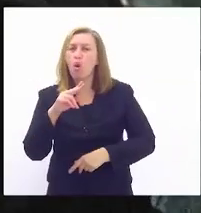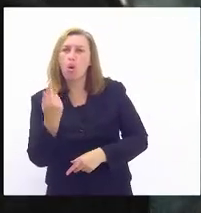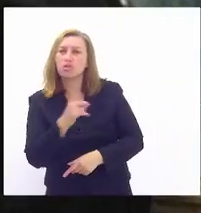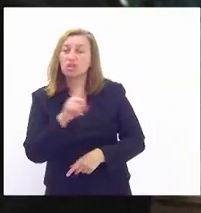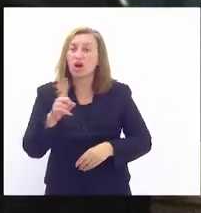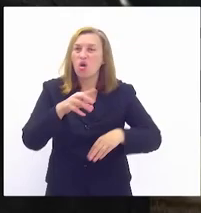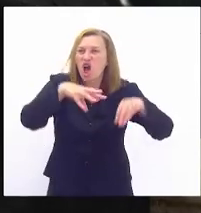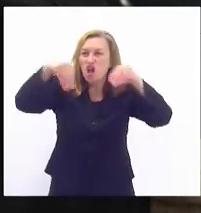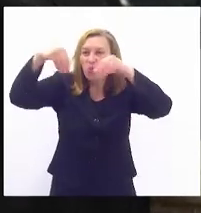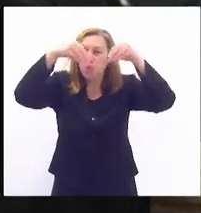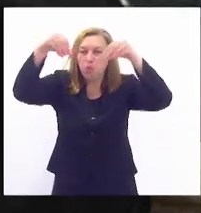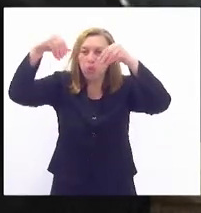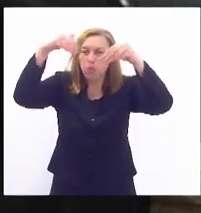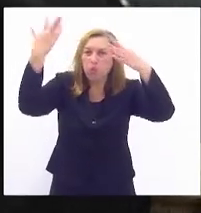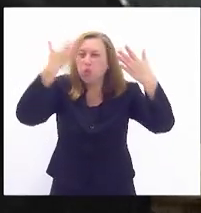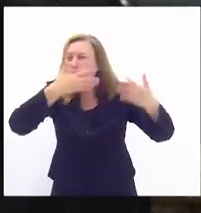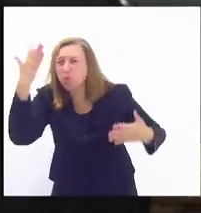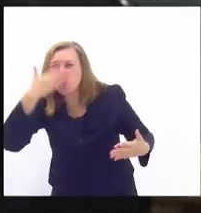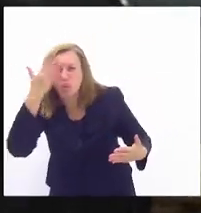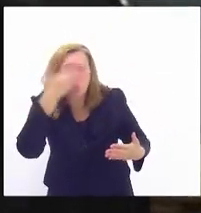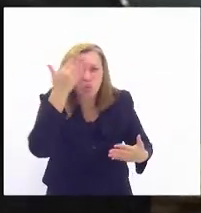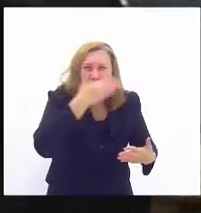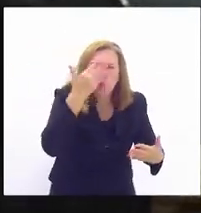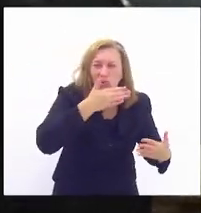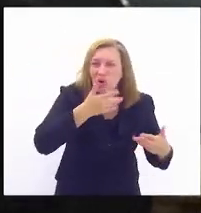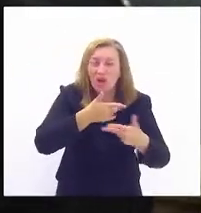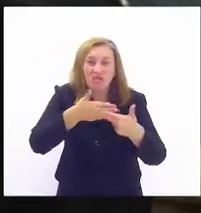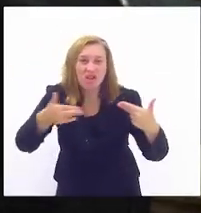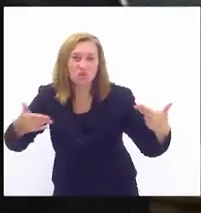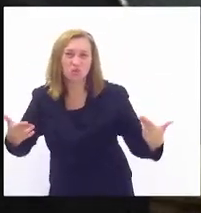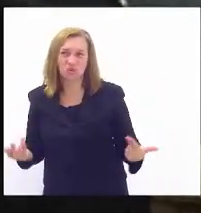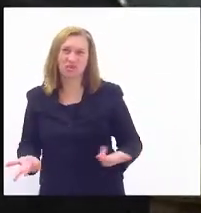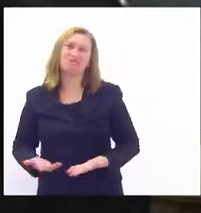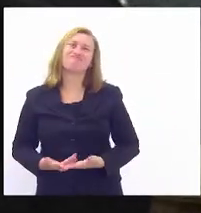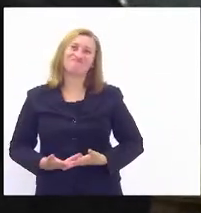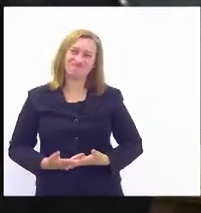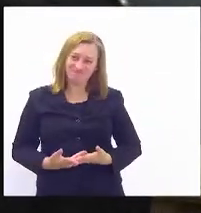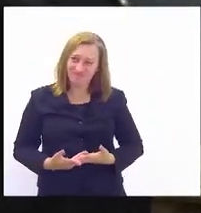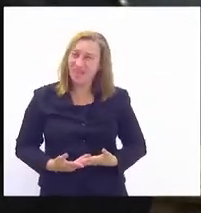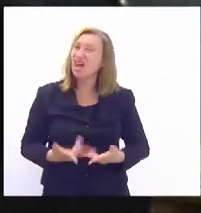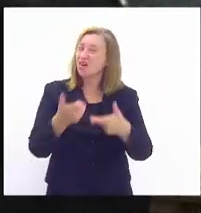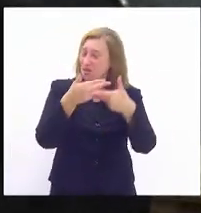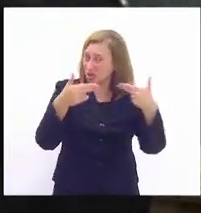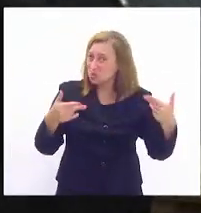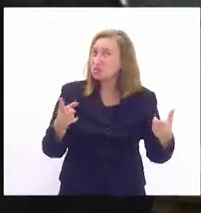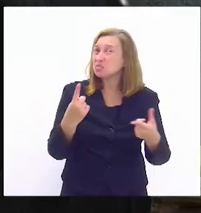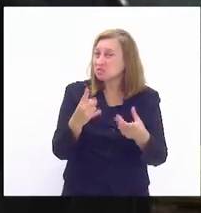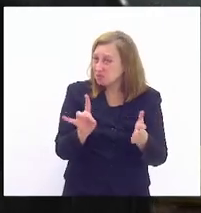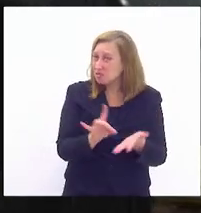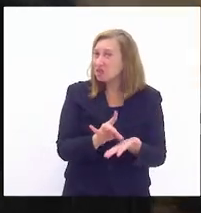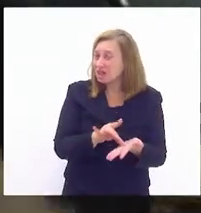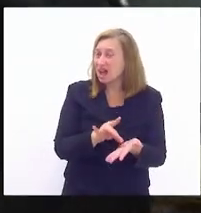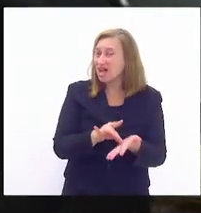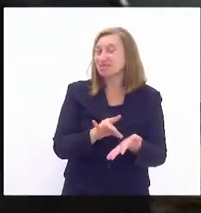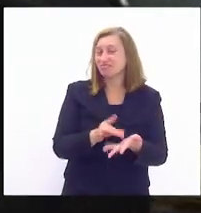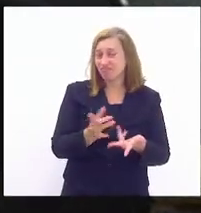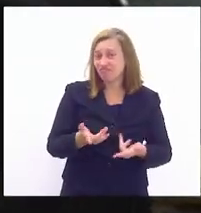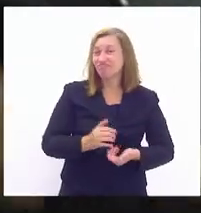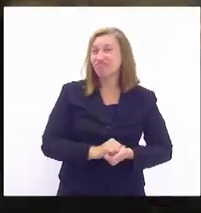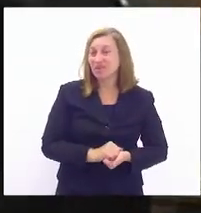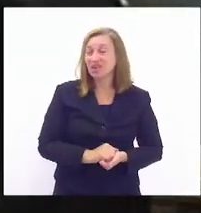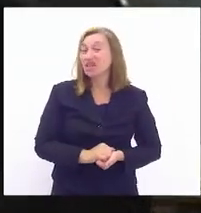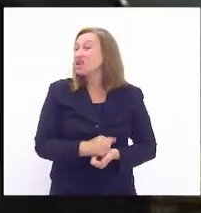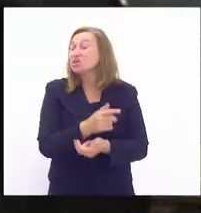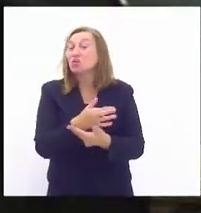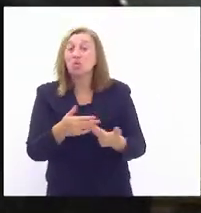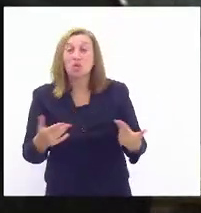que você não consegue enxergar. É muita coisa. É muita coisa mesmo. Então, são